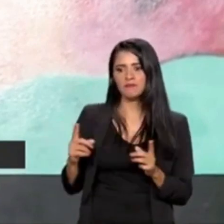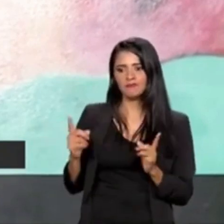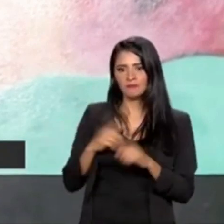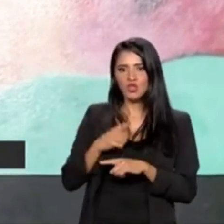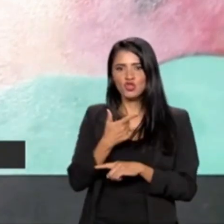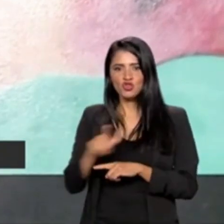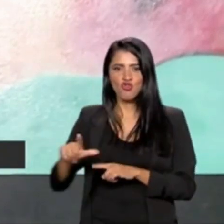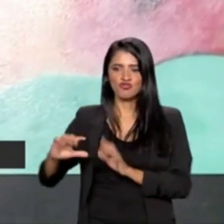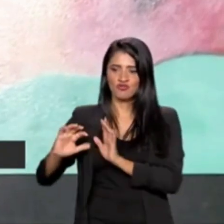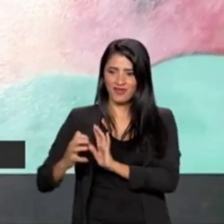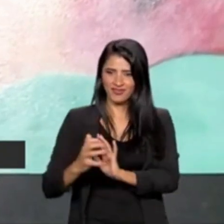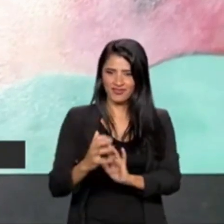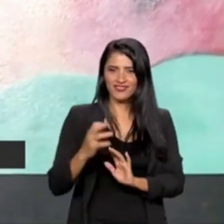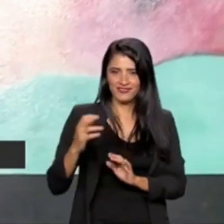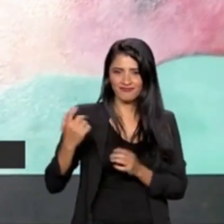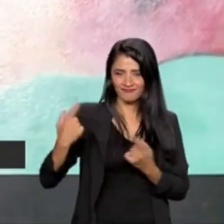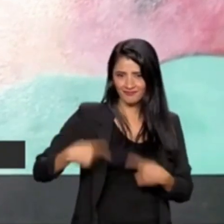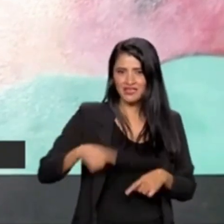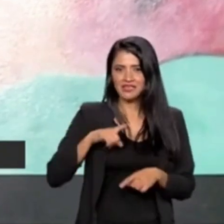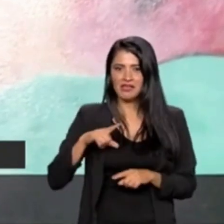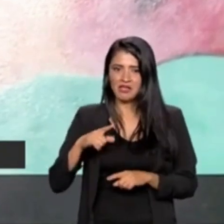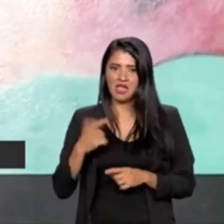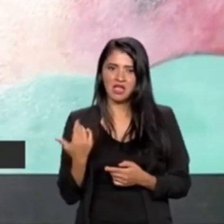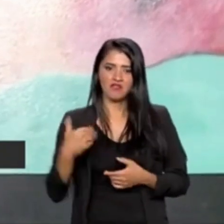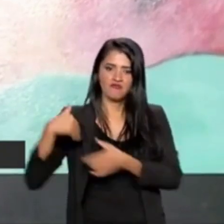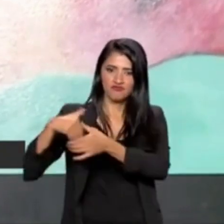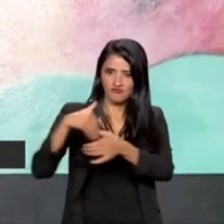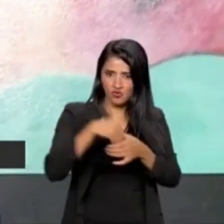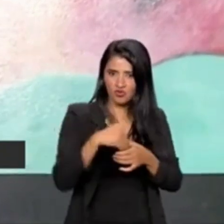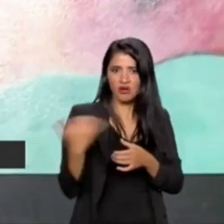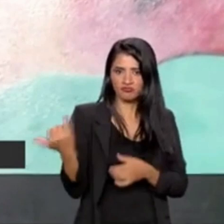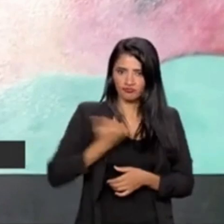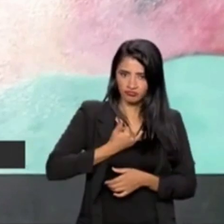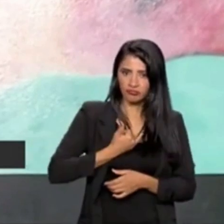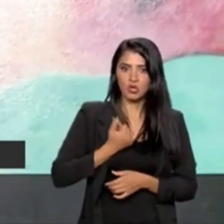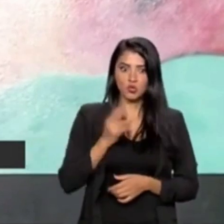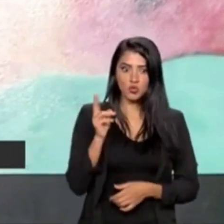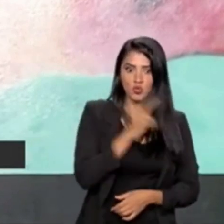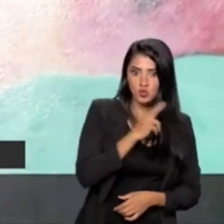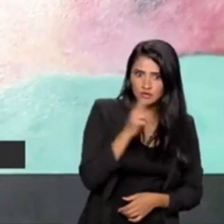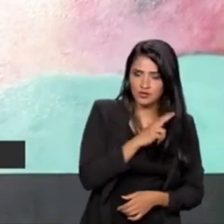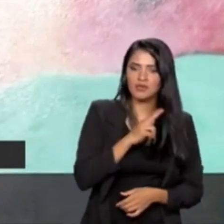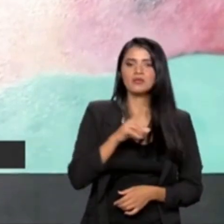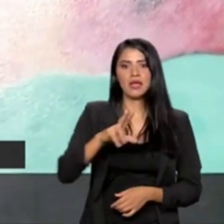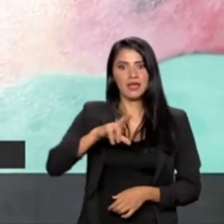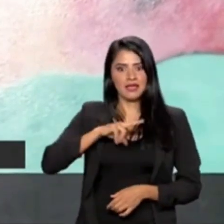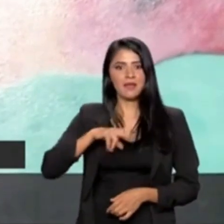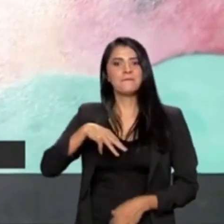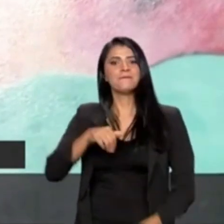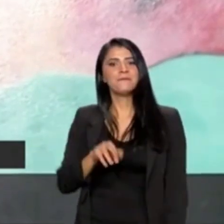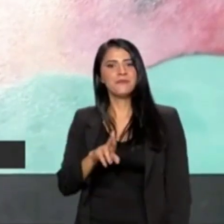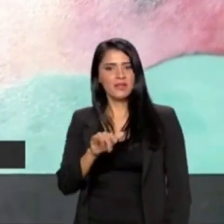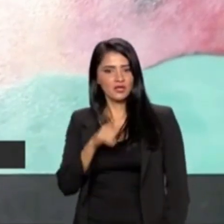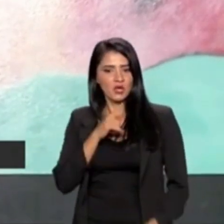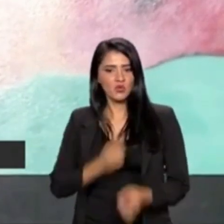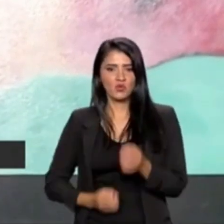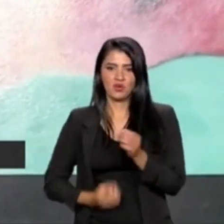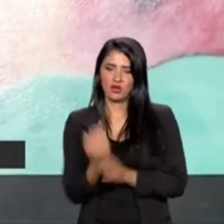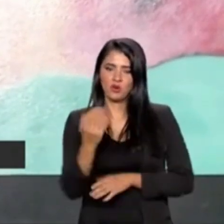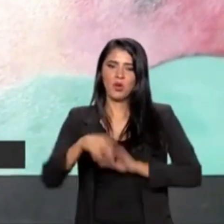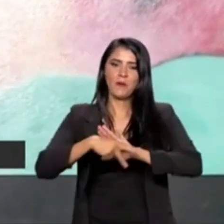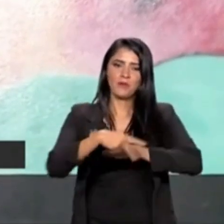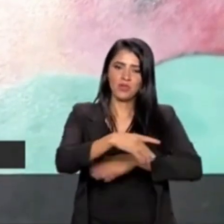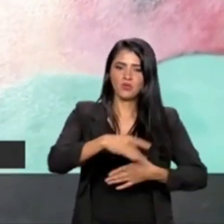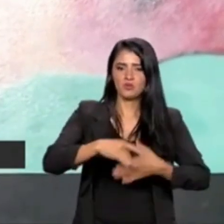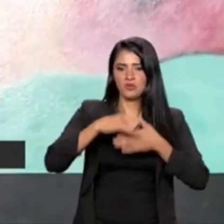oposição também a sinalização de votar não só na urgência, mas também no mérito do que tem sido construído sob a liderança do ministro